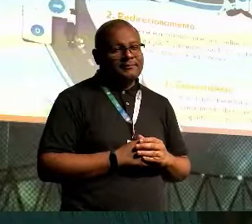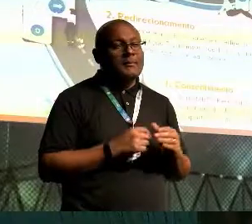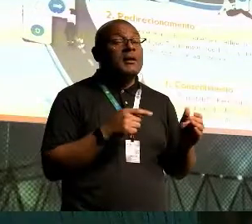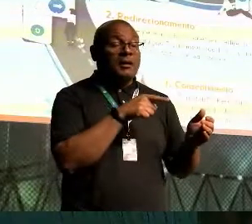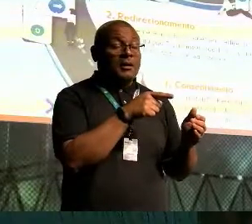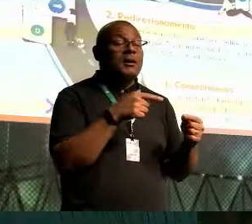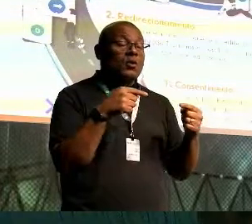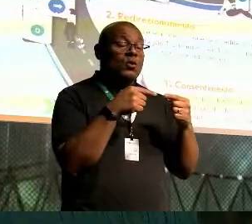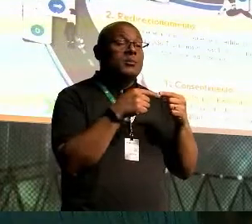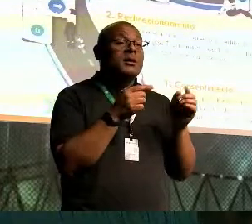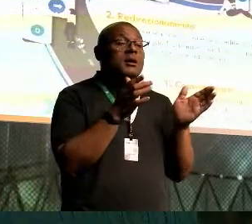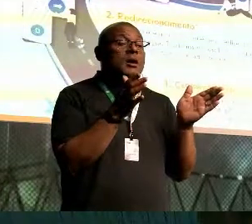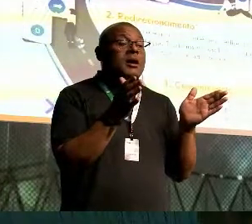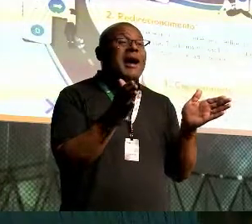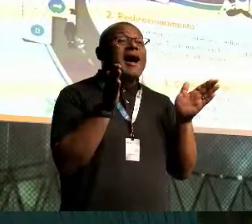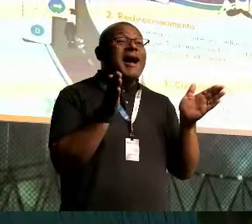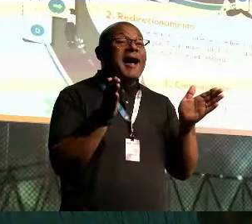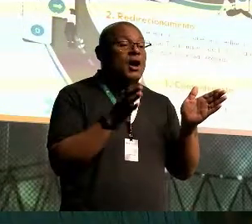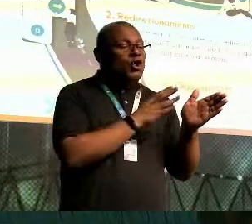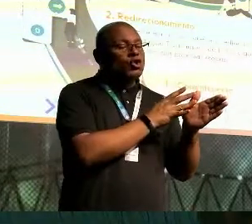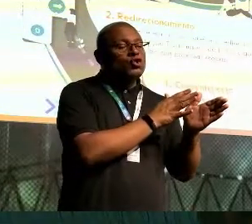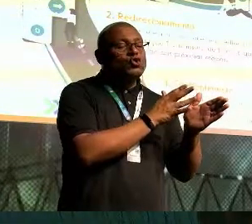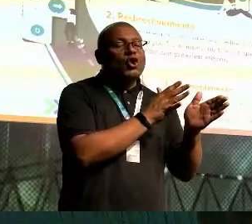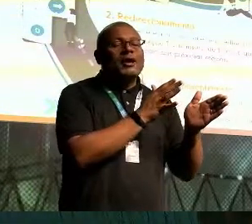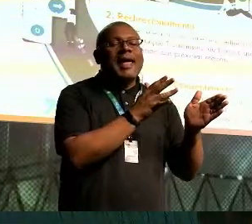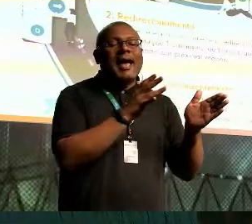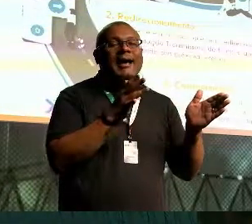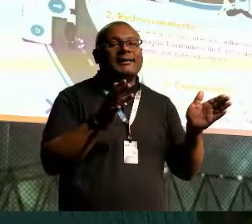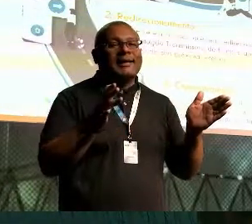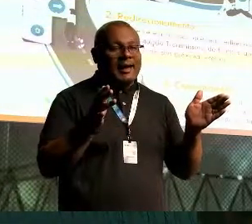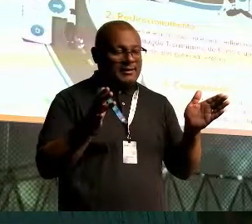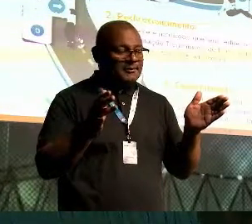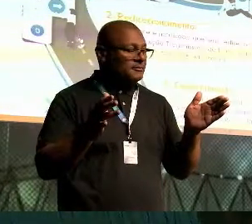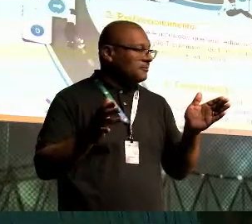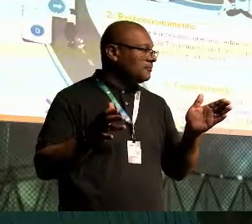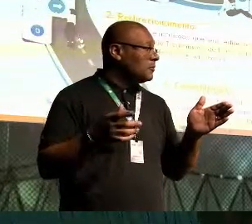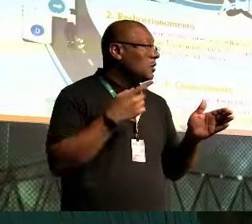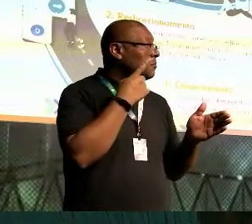do compartilhamento de dados. Deixa eu só ver. Eu quero ver meu tempo para ver o quanto eu me